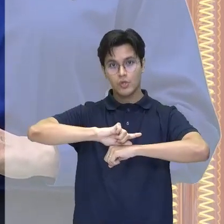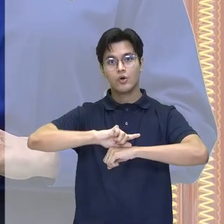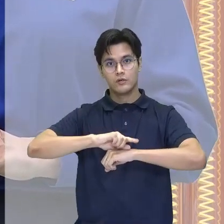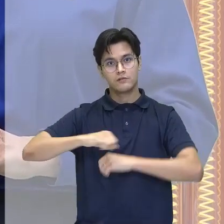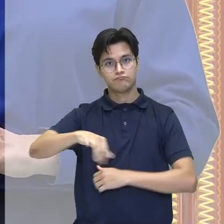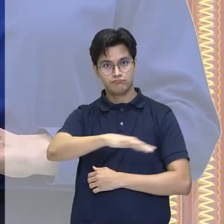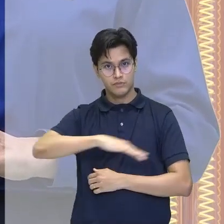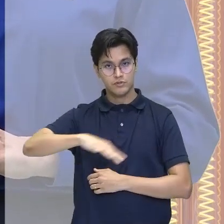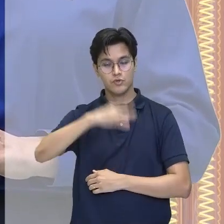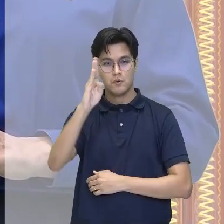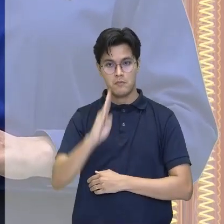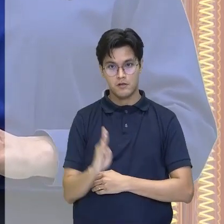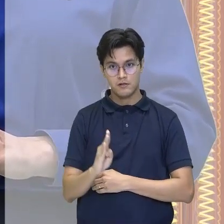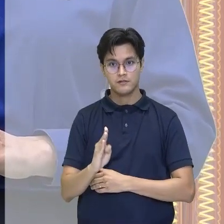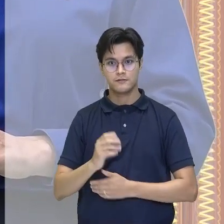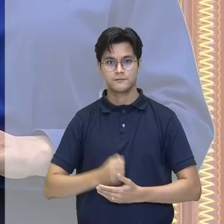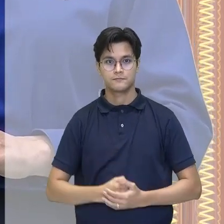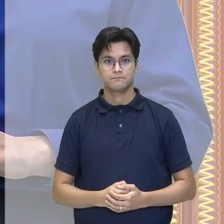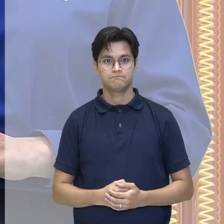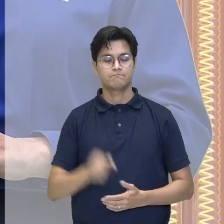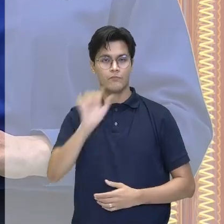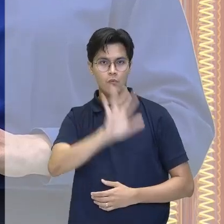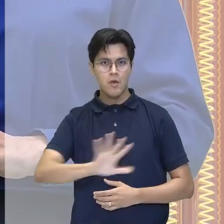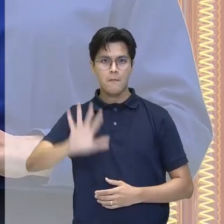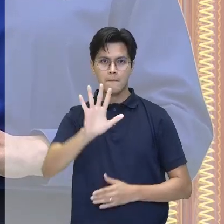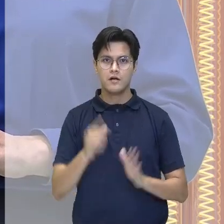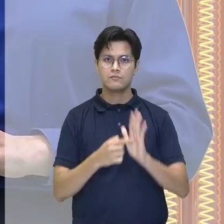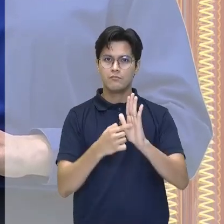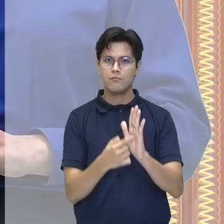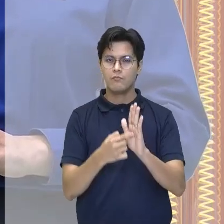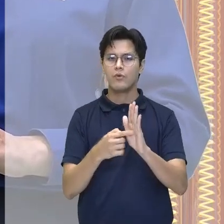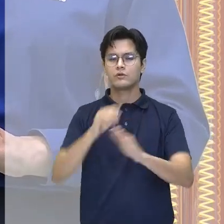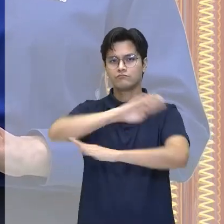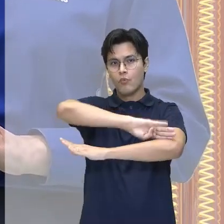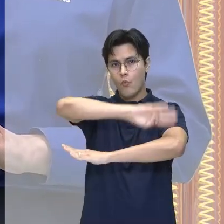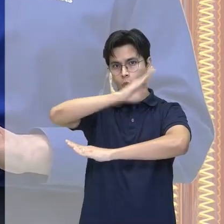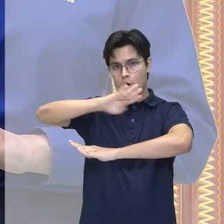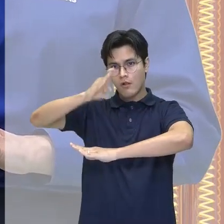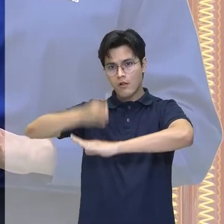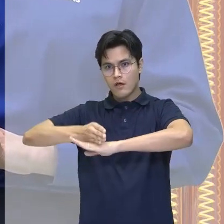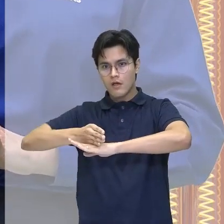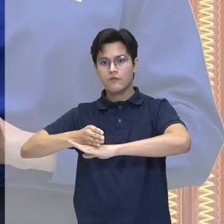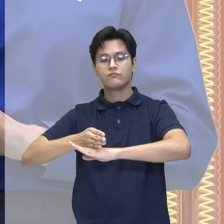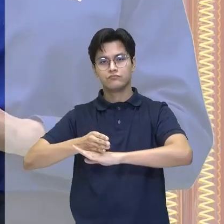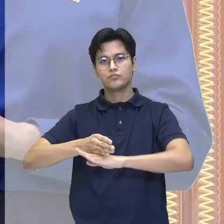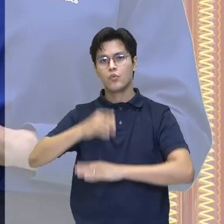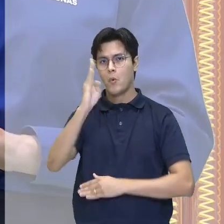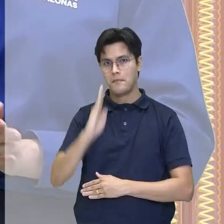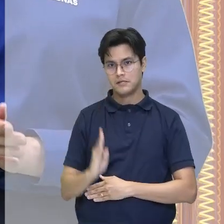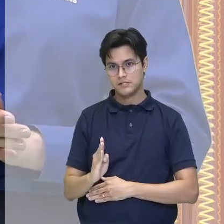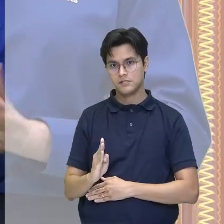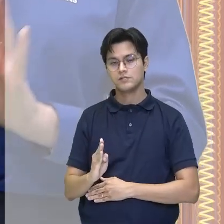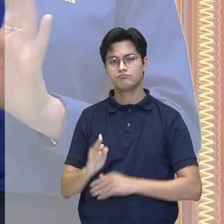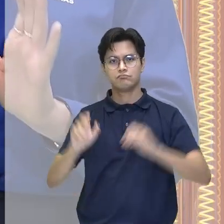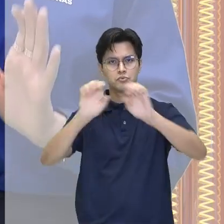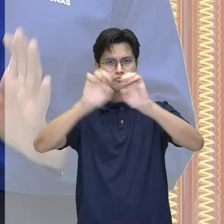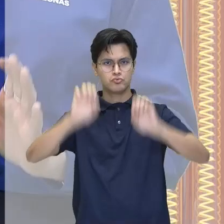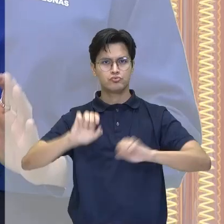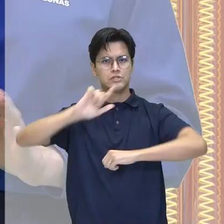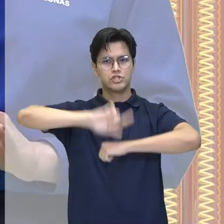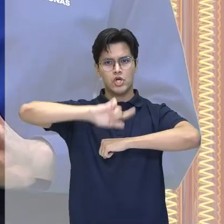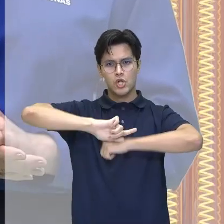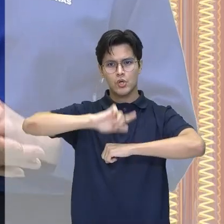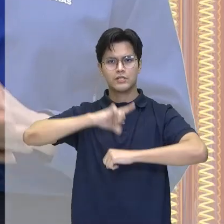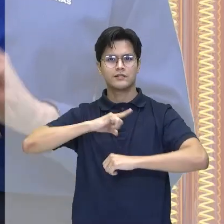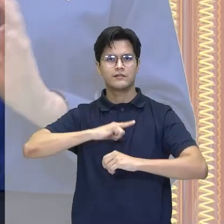pouco aí desse relevo do Brasil, né, dessas estruturas geológicas, né, que são formados aí por diversos